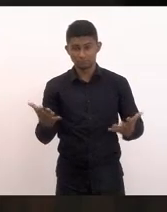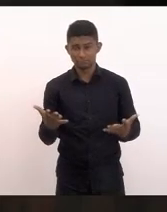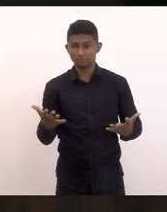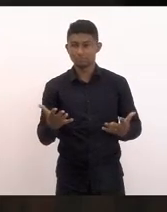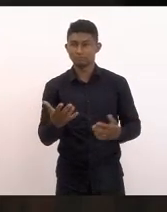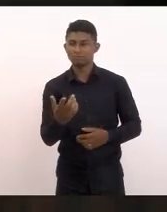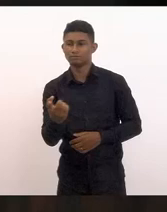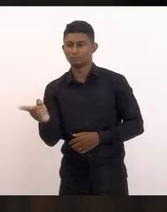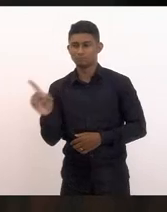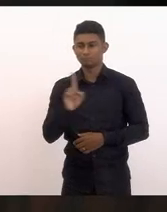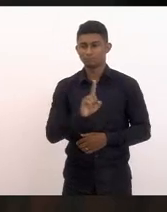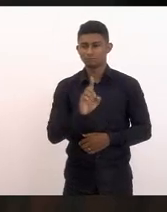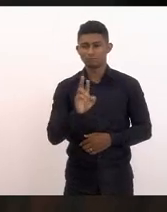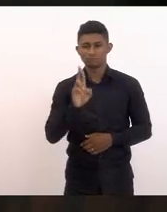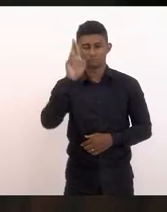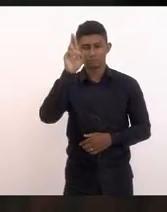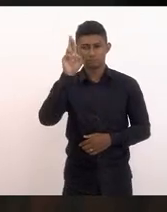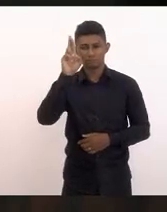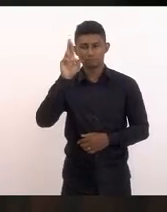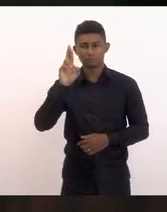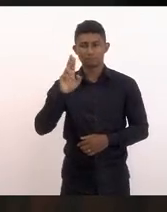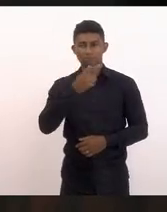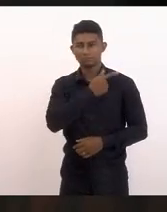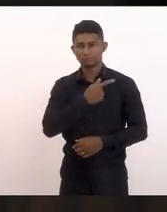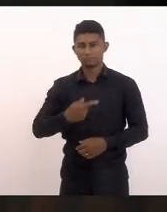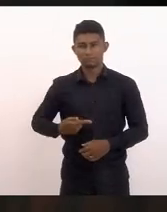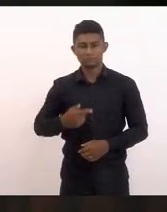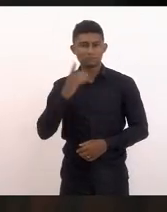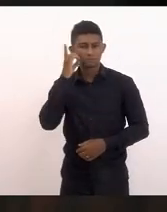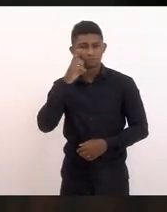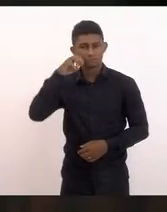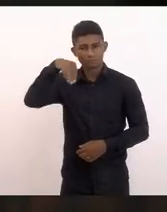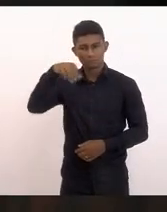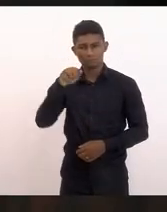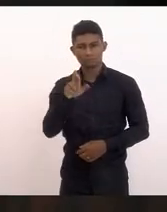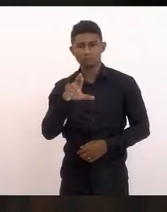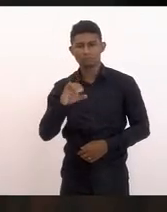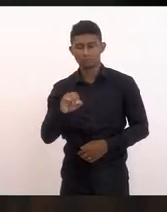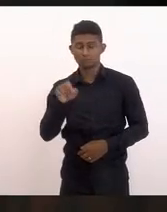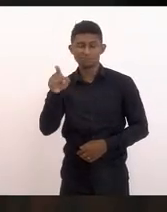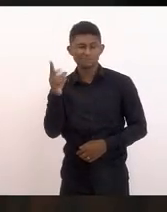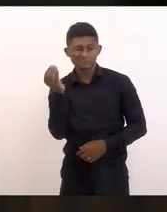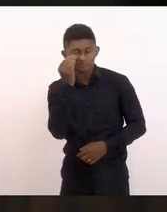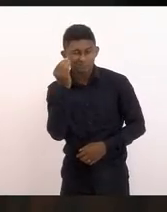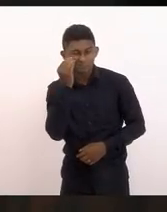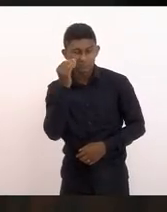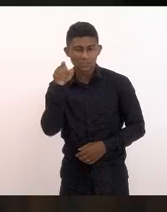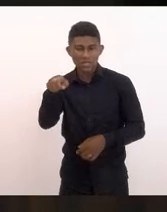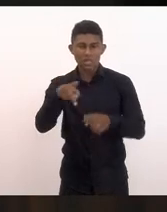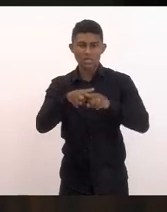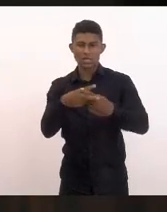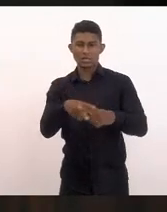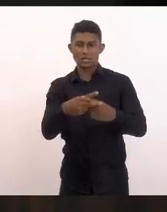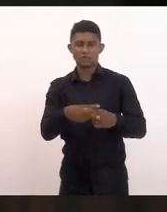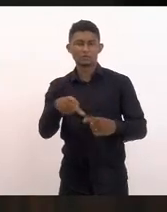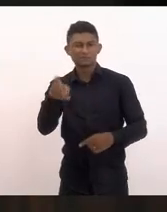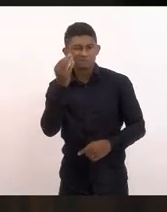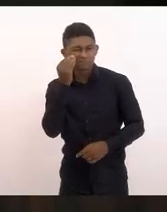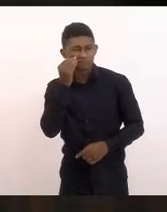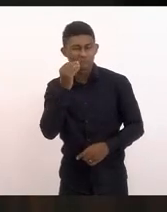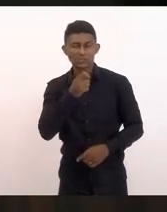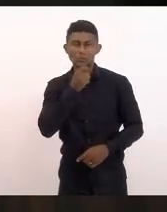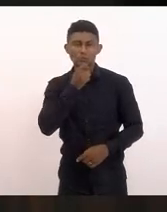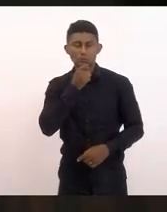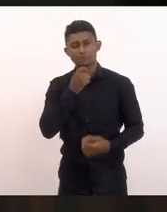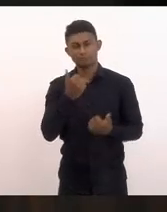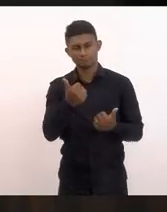palavra para o líder do governo, deputado Márcio Pacheco. Enquanto isso, Vossa Excelência poderá se reposicionar para tentar falar aqui, por favor,